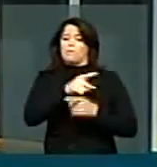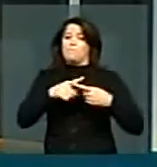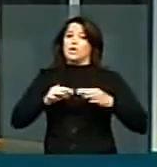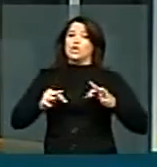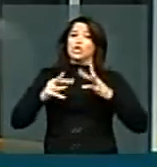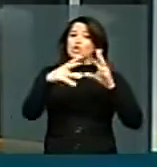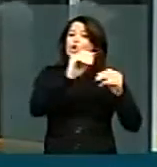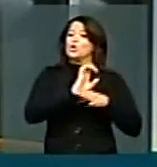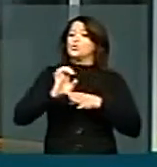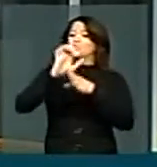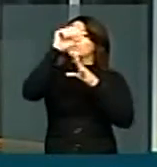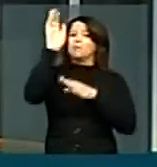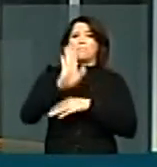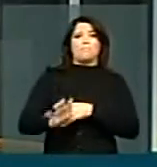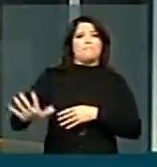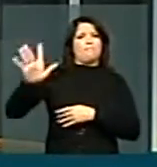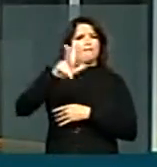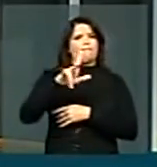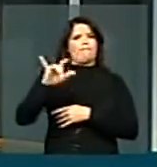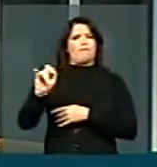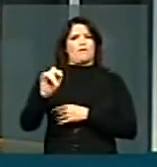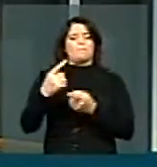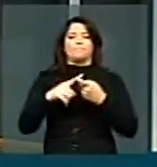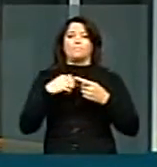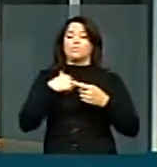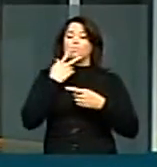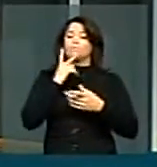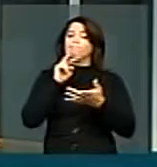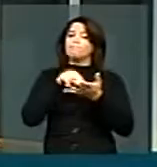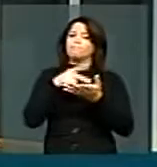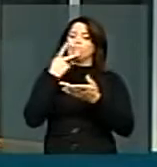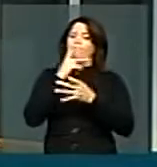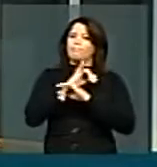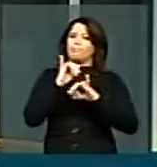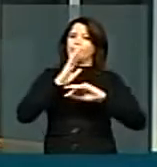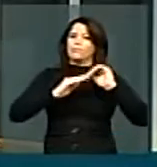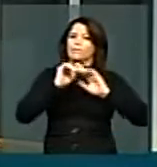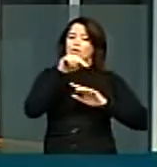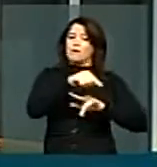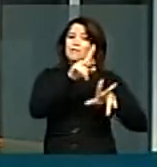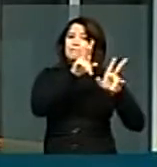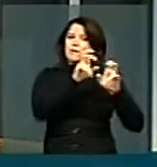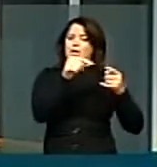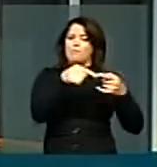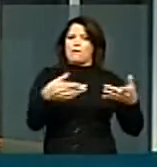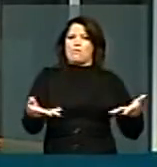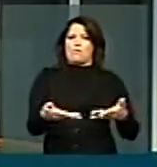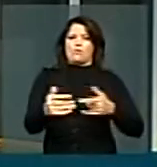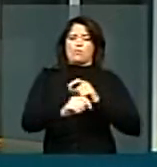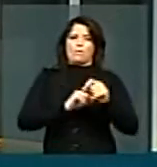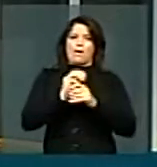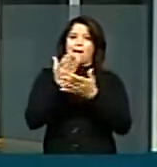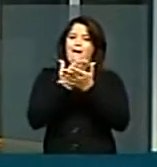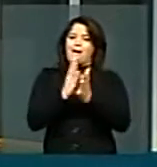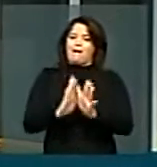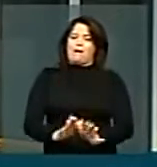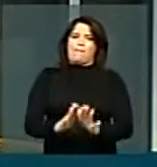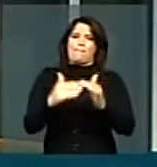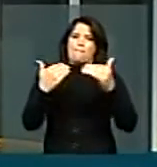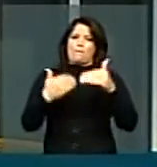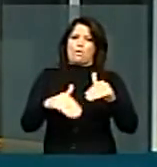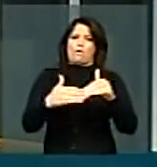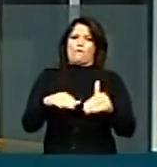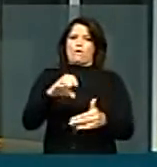todos os estados do Brasil. Mas eu quero me posicionar também sobre esse tema em específico, sobre o fim